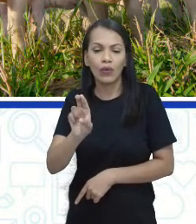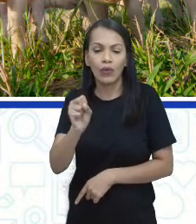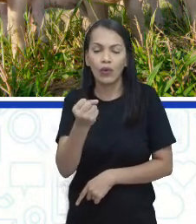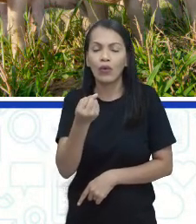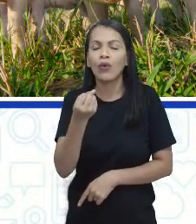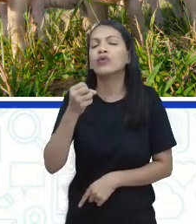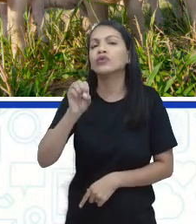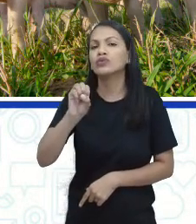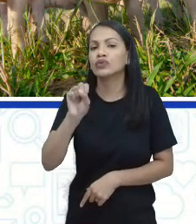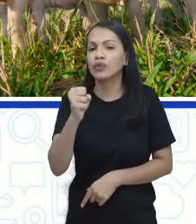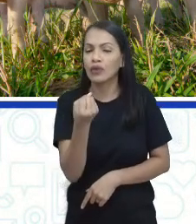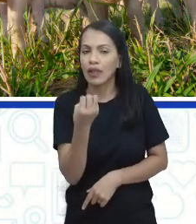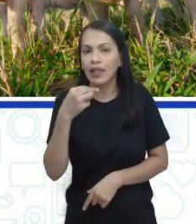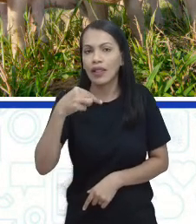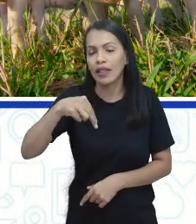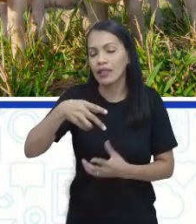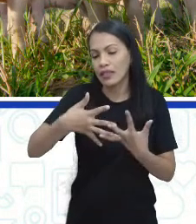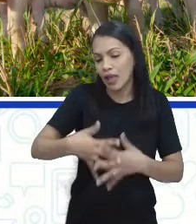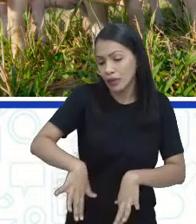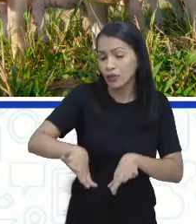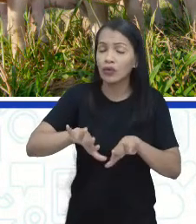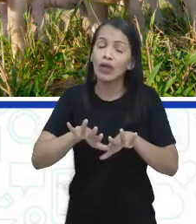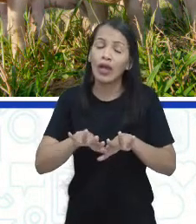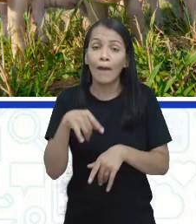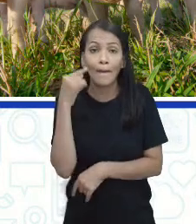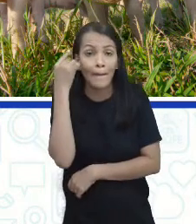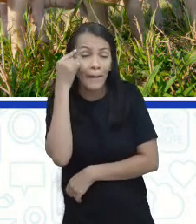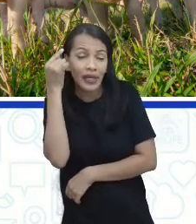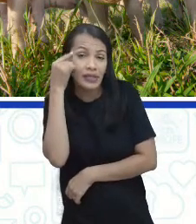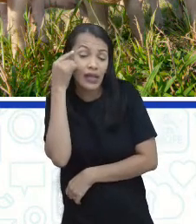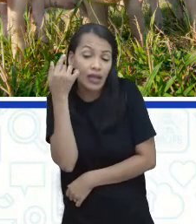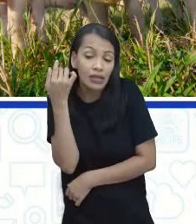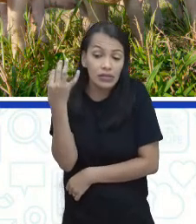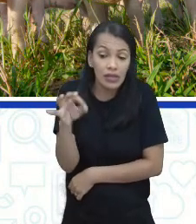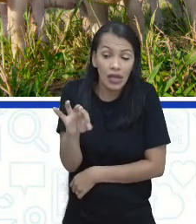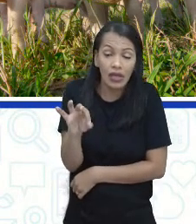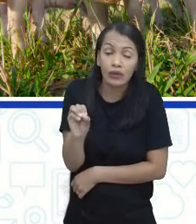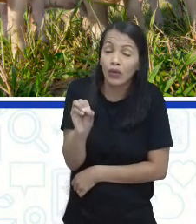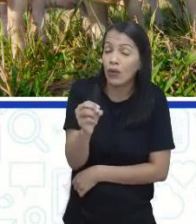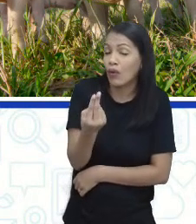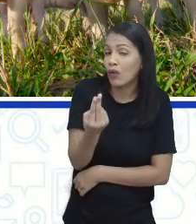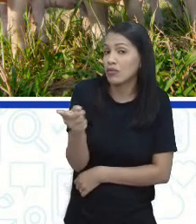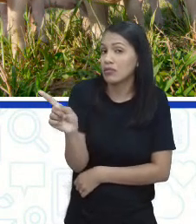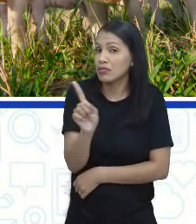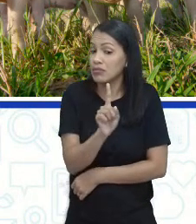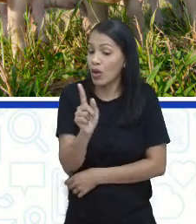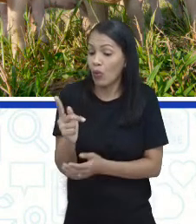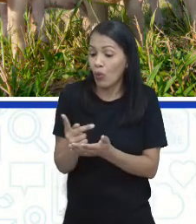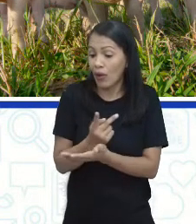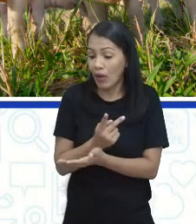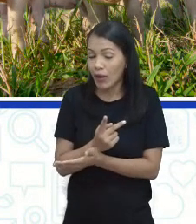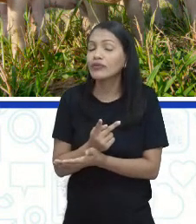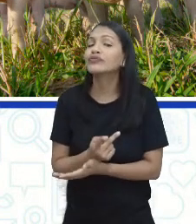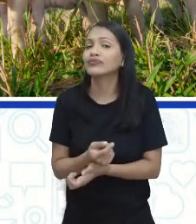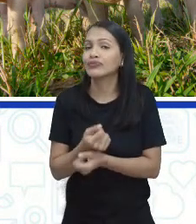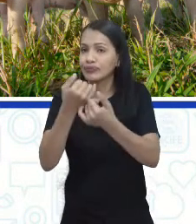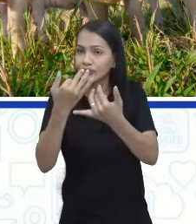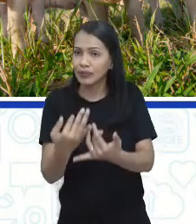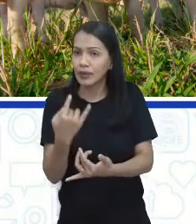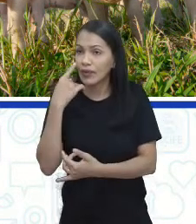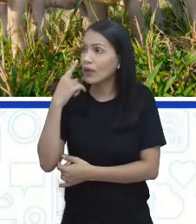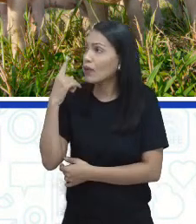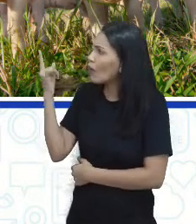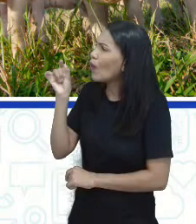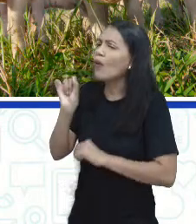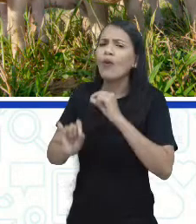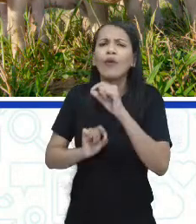preciso pensar se aquilo é correto ou não ambientalmente, então a gente já está falando aí dos recursos